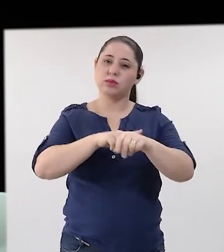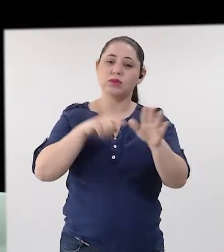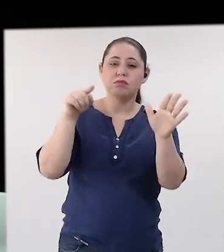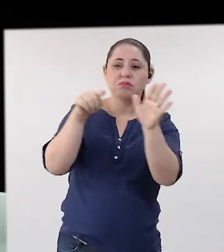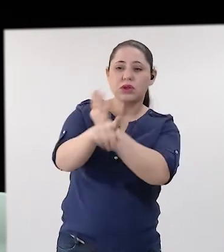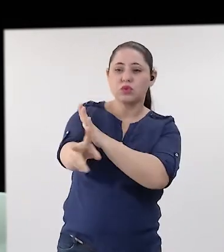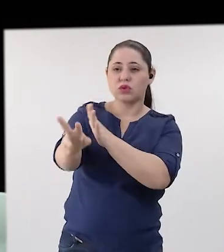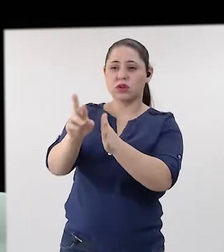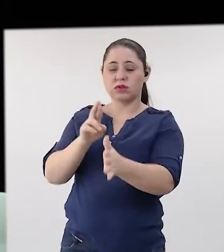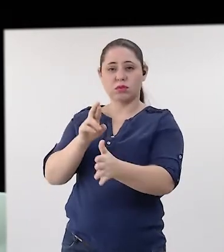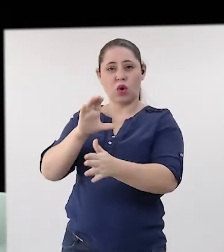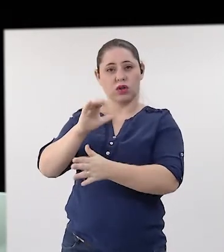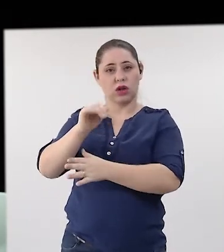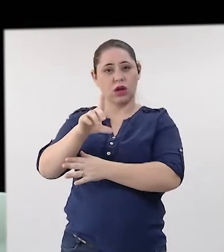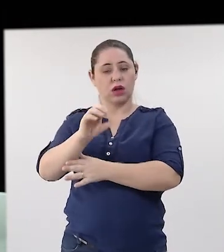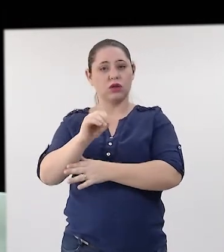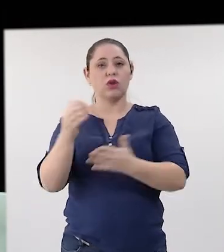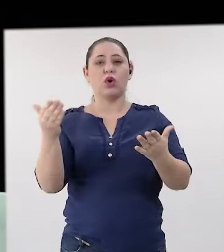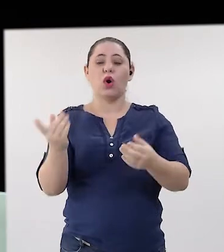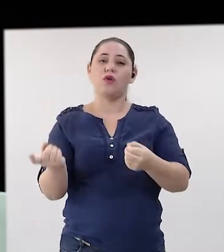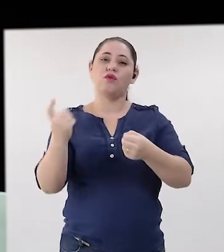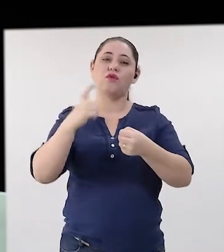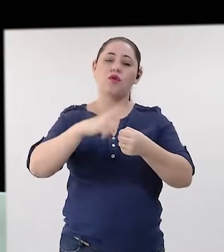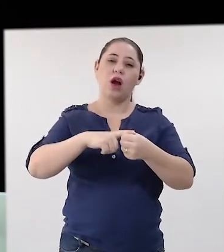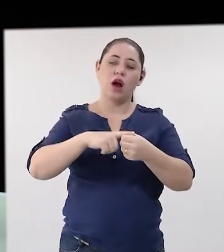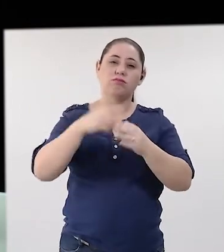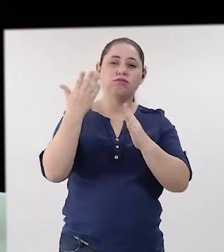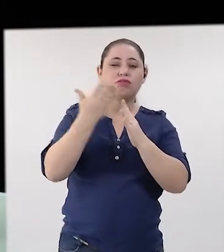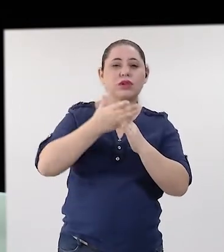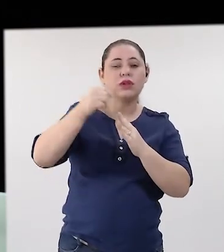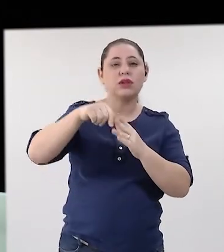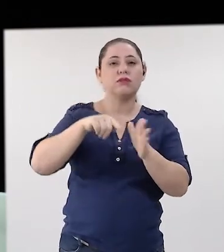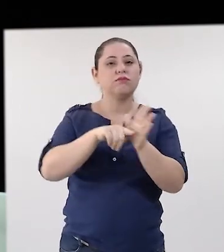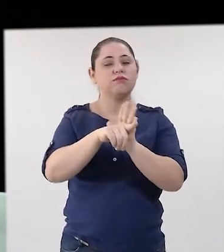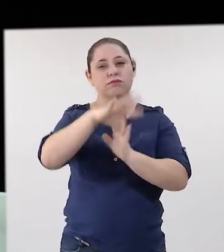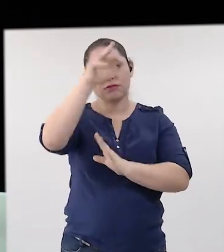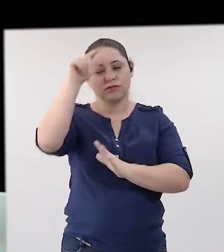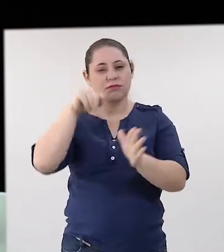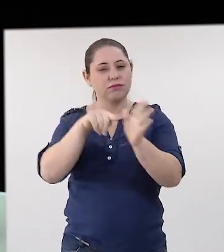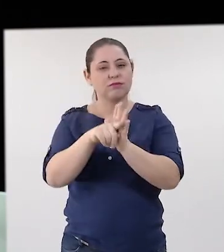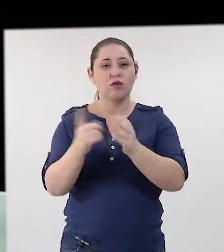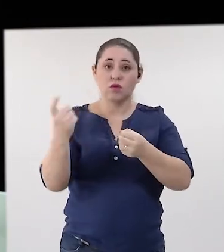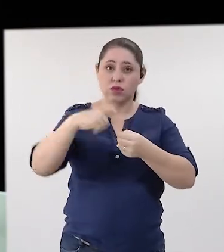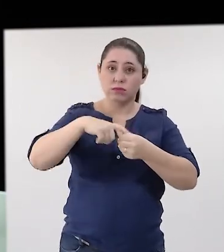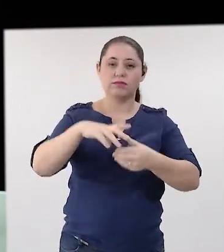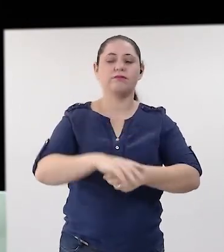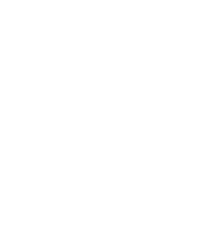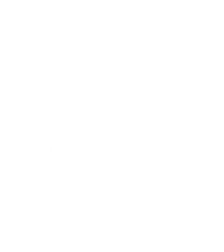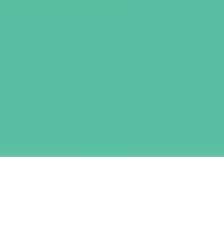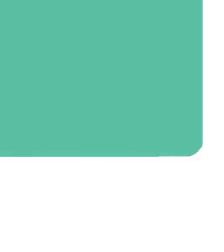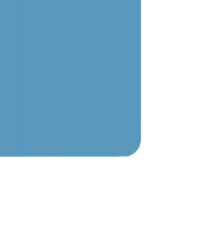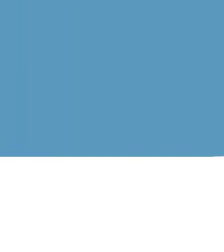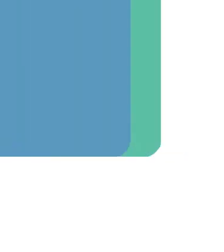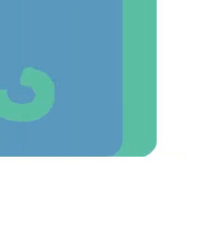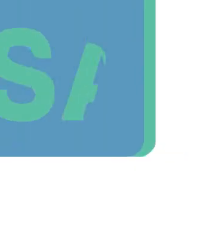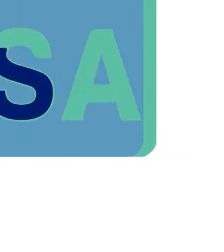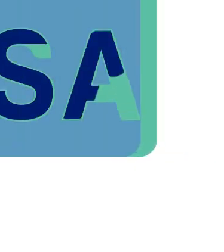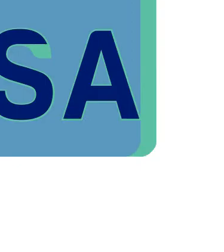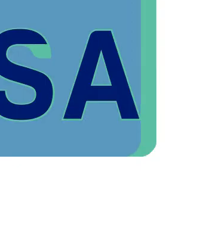momento de perguntas e respostas, Carlos. A gente vai para mais um intervalo aqui no MS em Pesquisa e já voltamos.